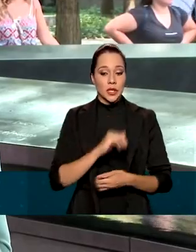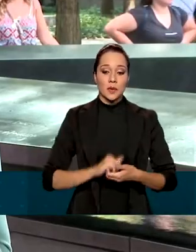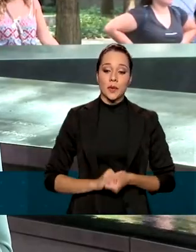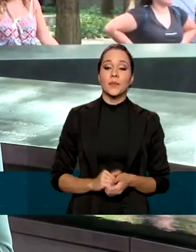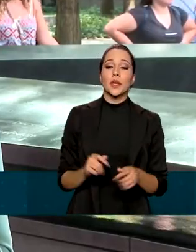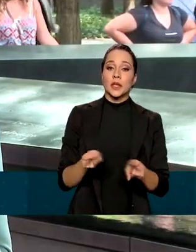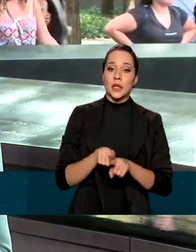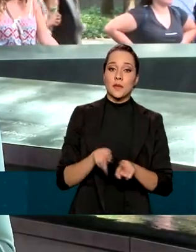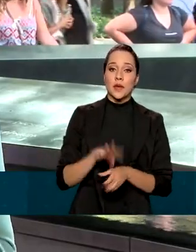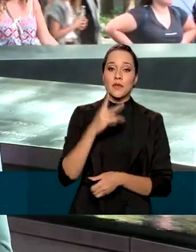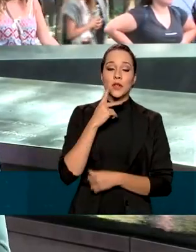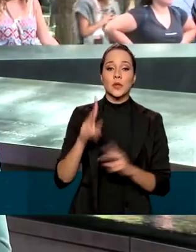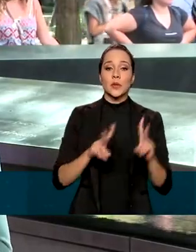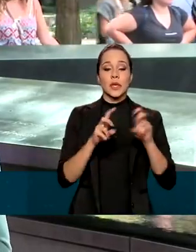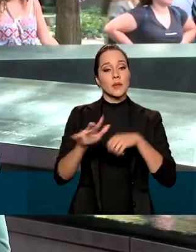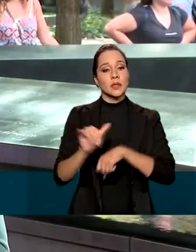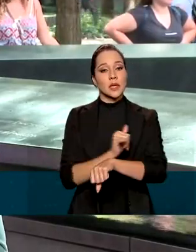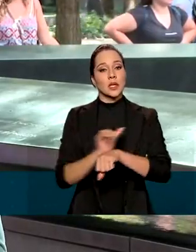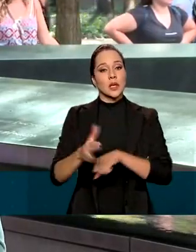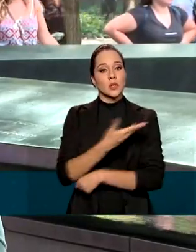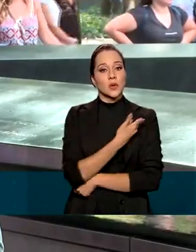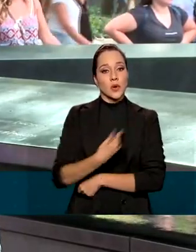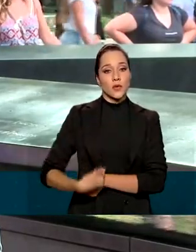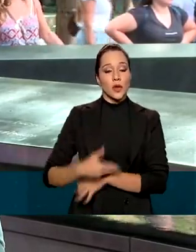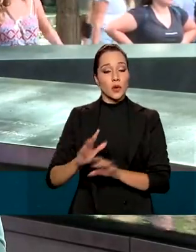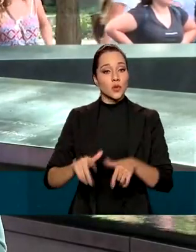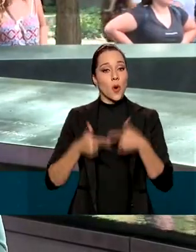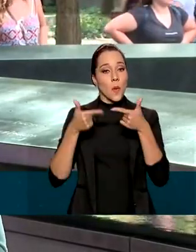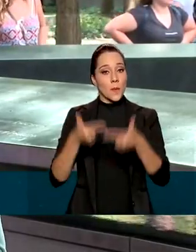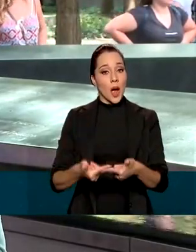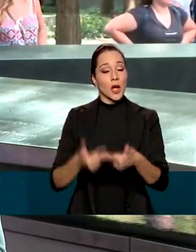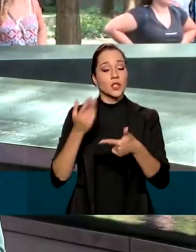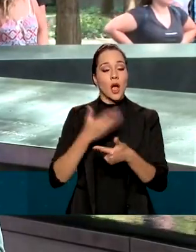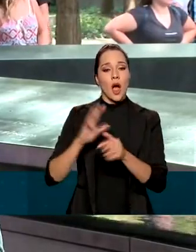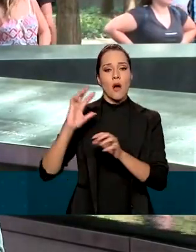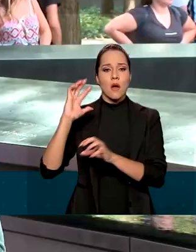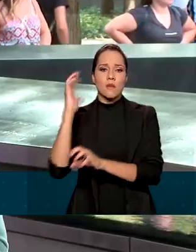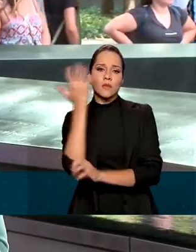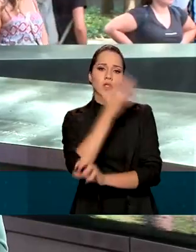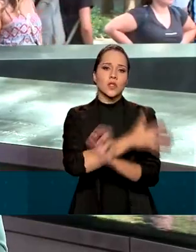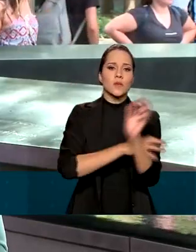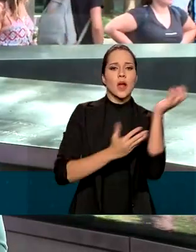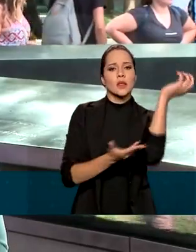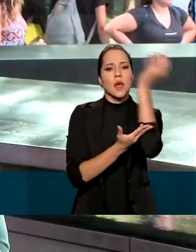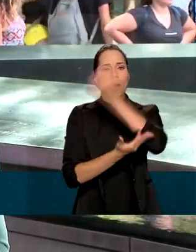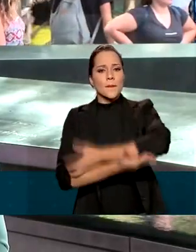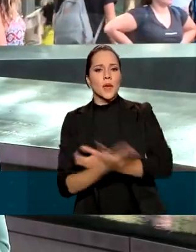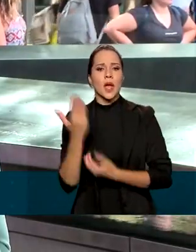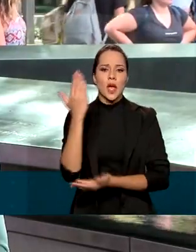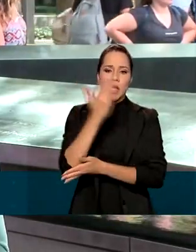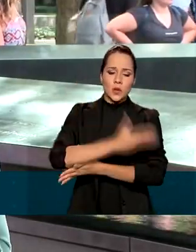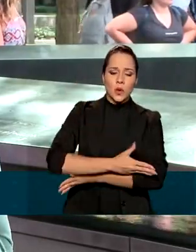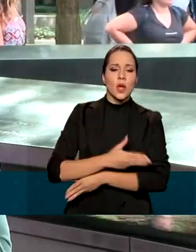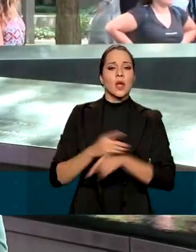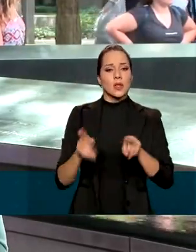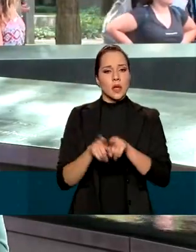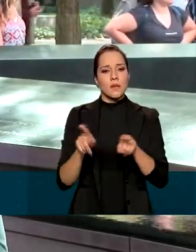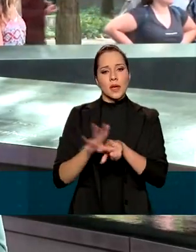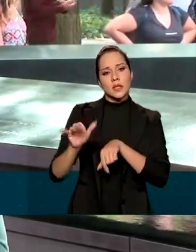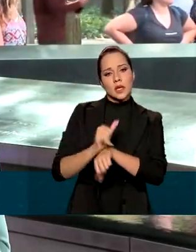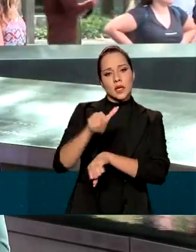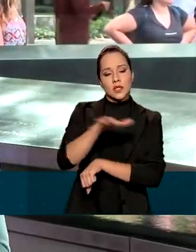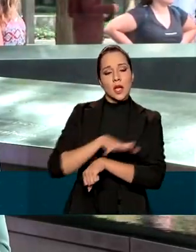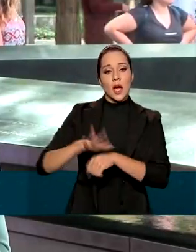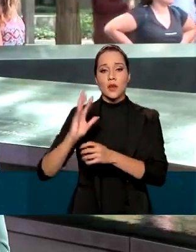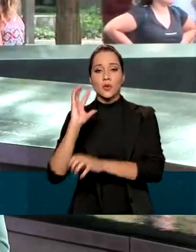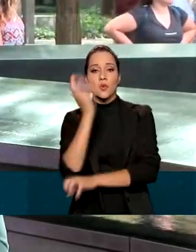exemplo também sobre ações do governo de combate ao desmatamento ações na área do meio